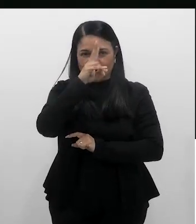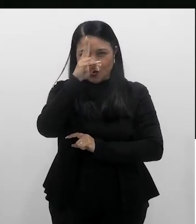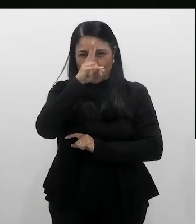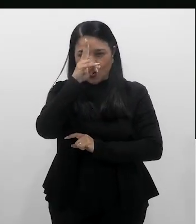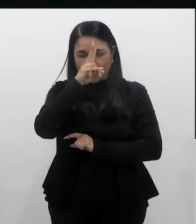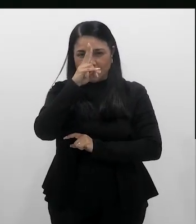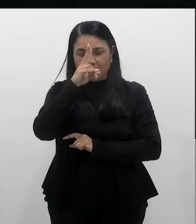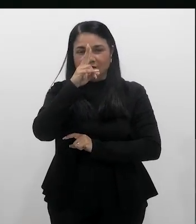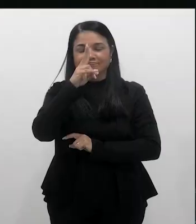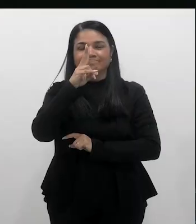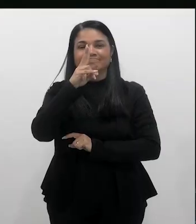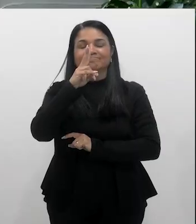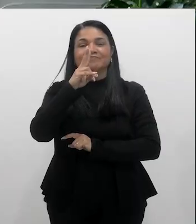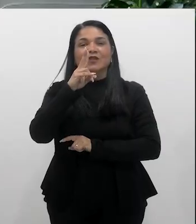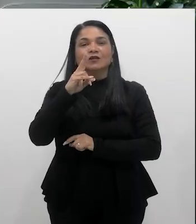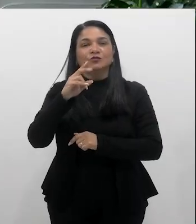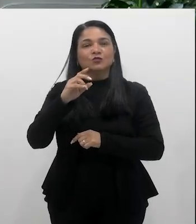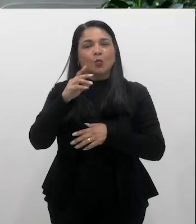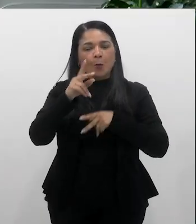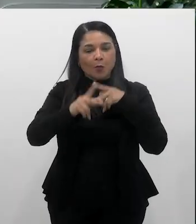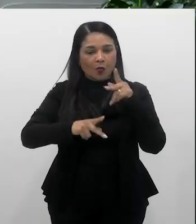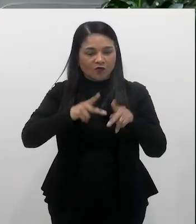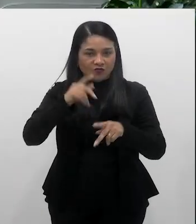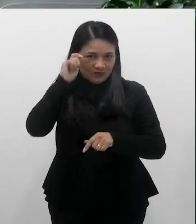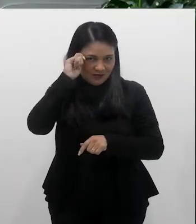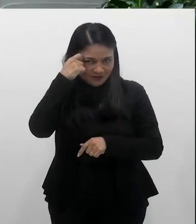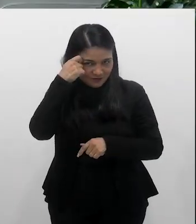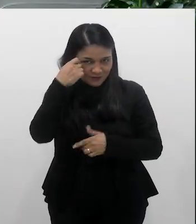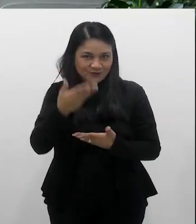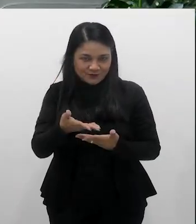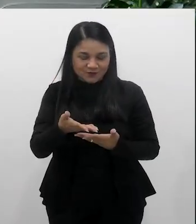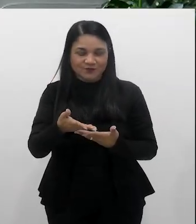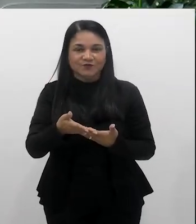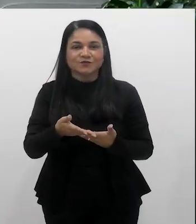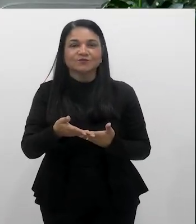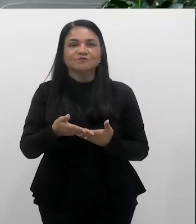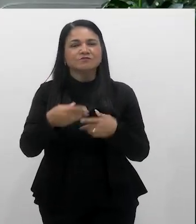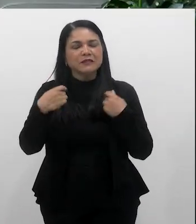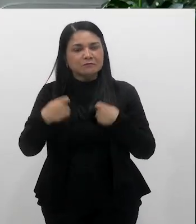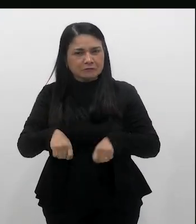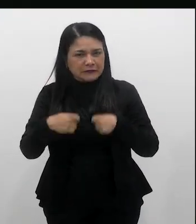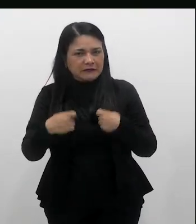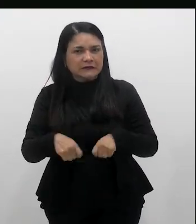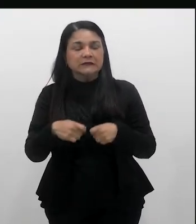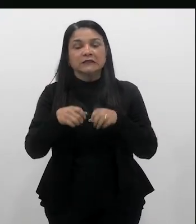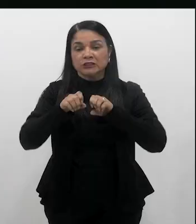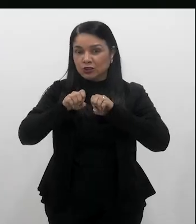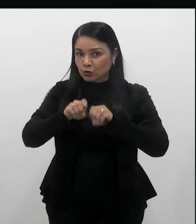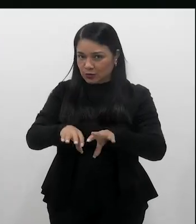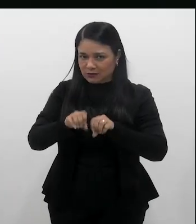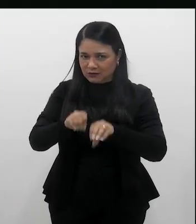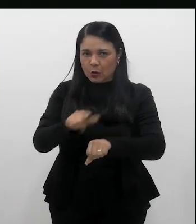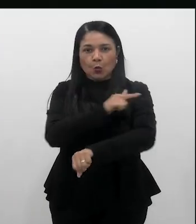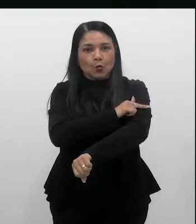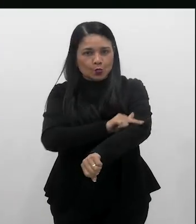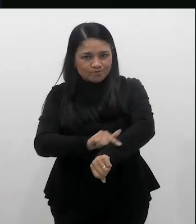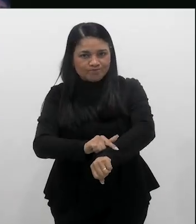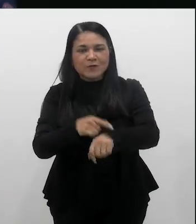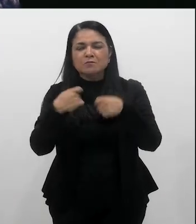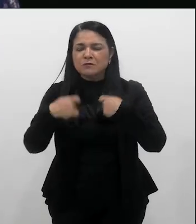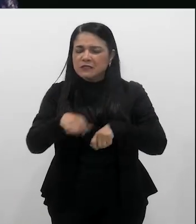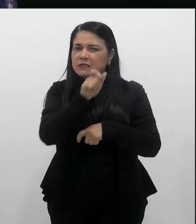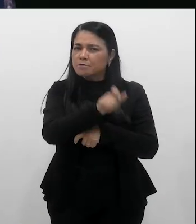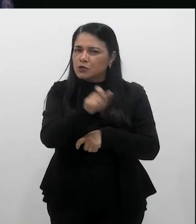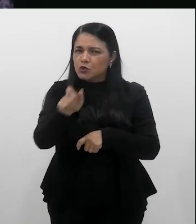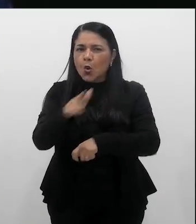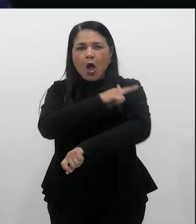história, reconstruindo essa história do nosso povo. É verdade. E para isso a gente precisa de educação nesse sentido. Porque você tem que